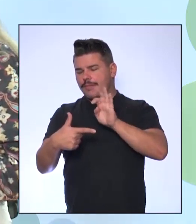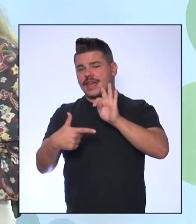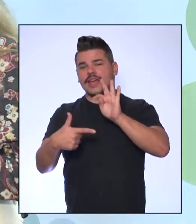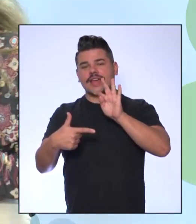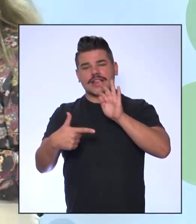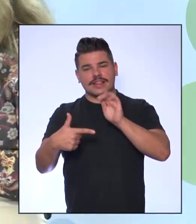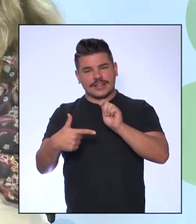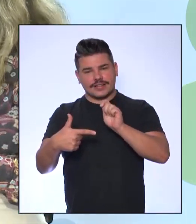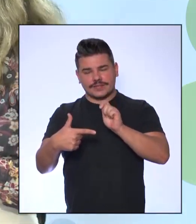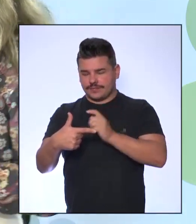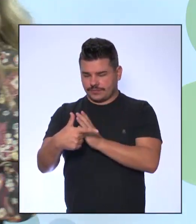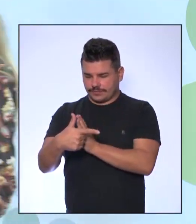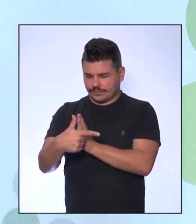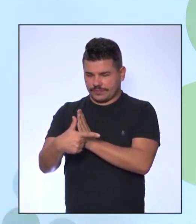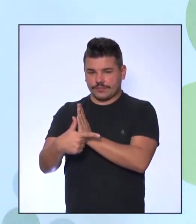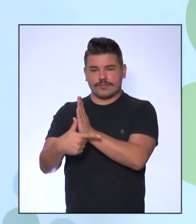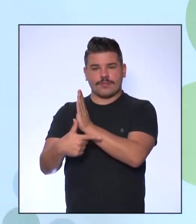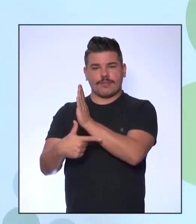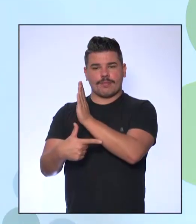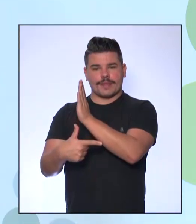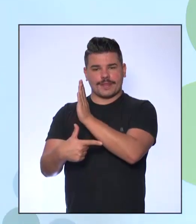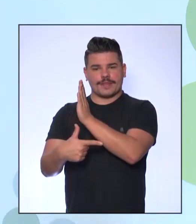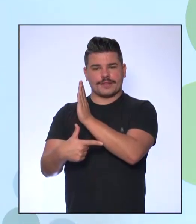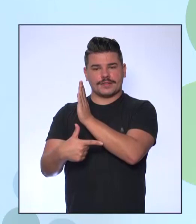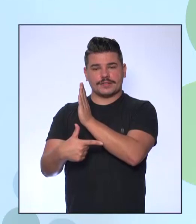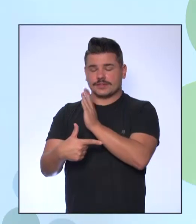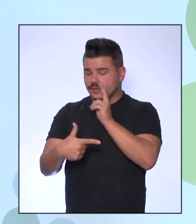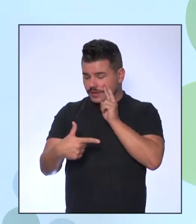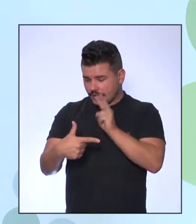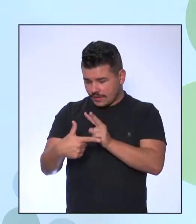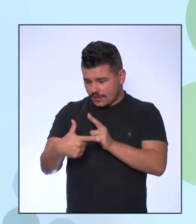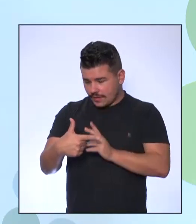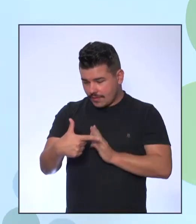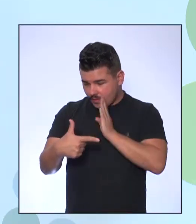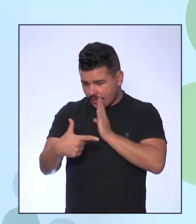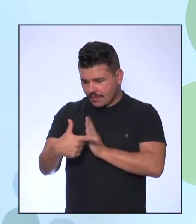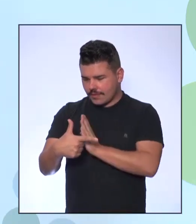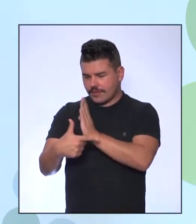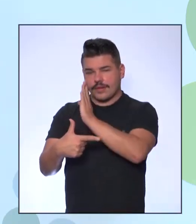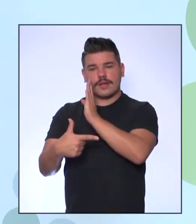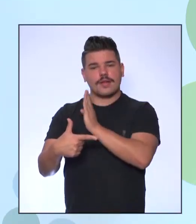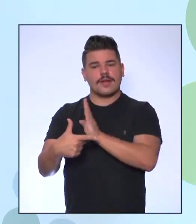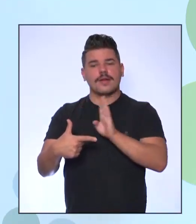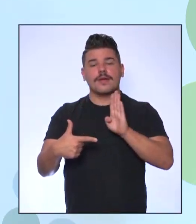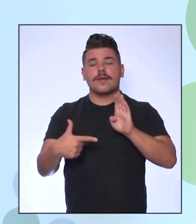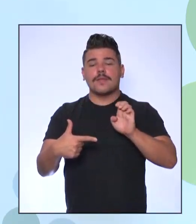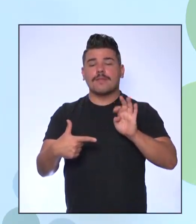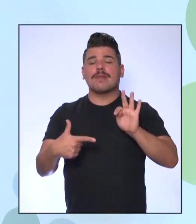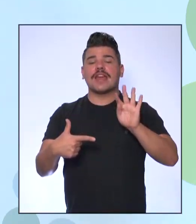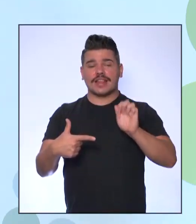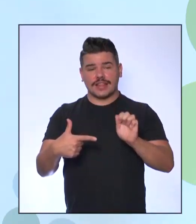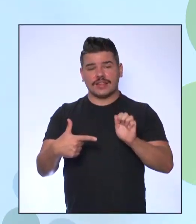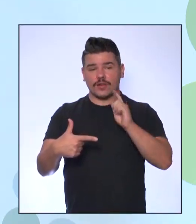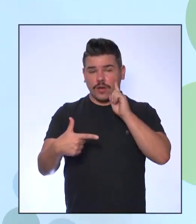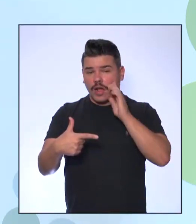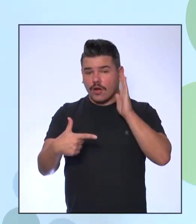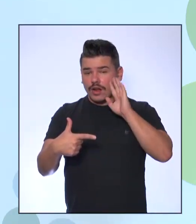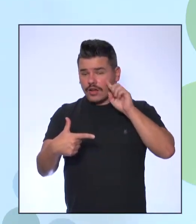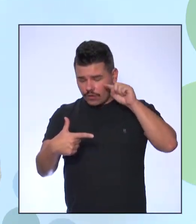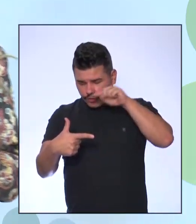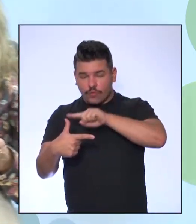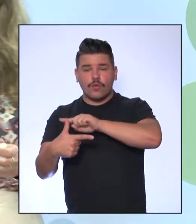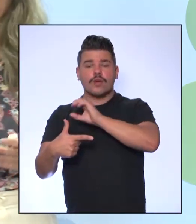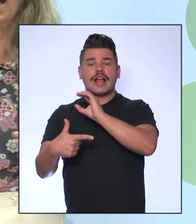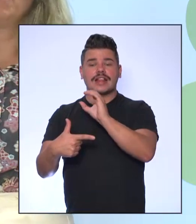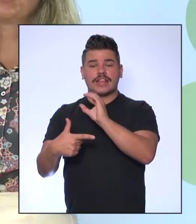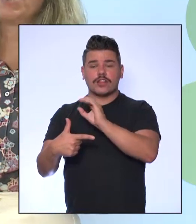beta. Só que, quando eu estou olhando para o ângulo beta, o cateto oposto agora passa a ser